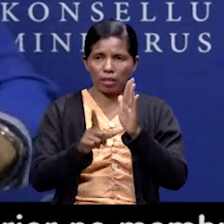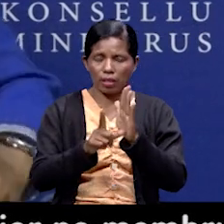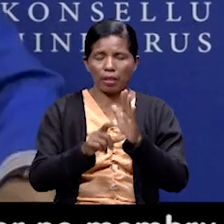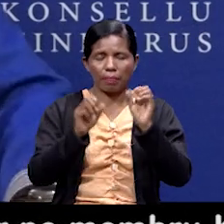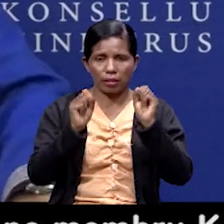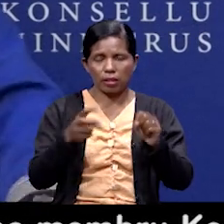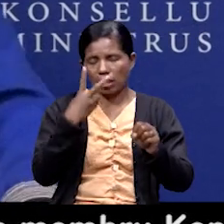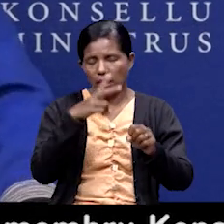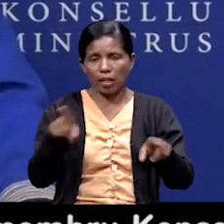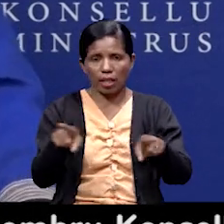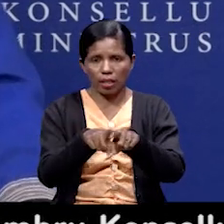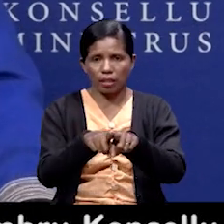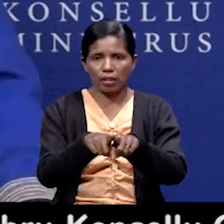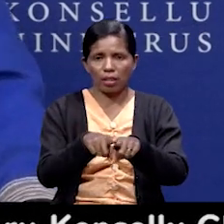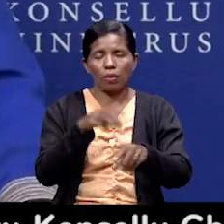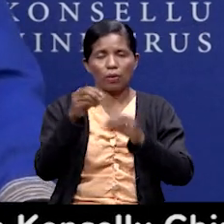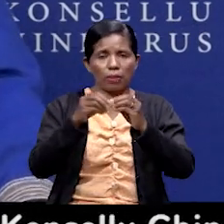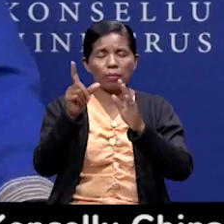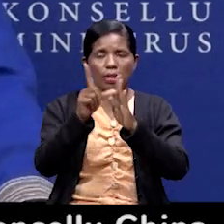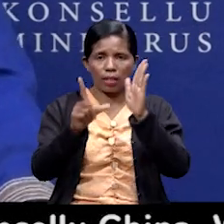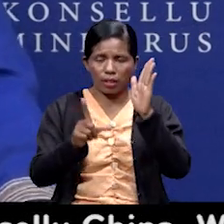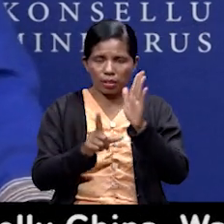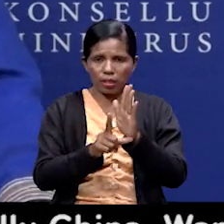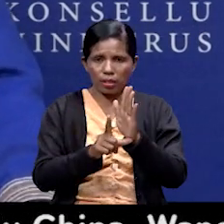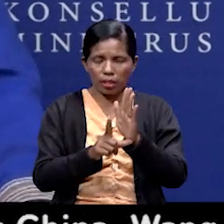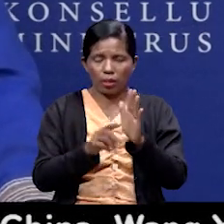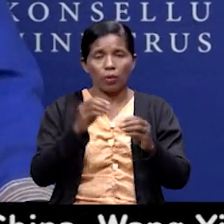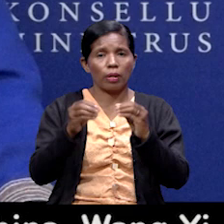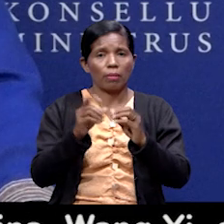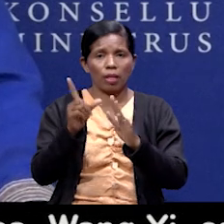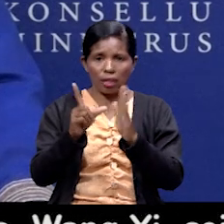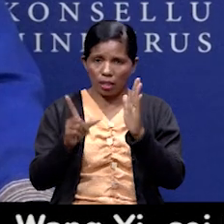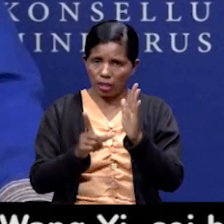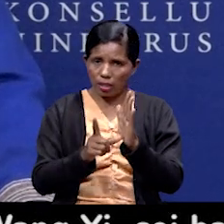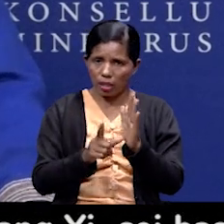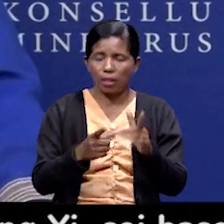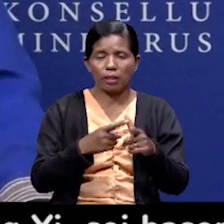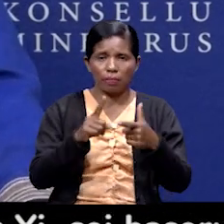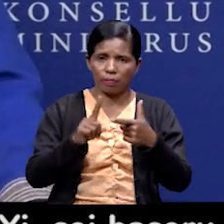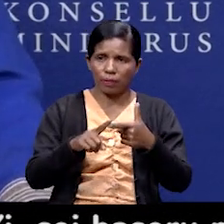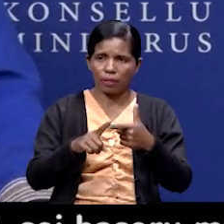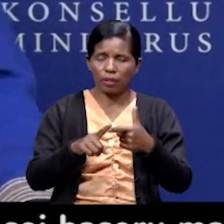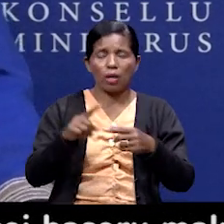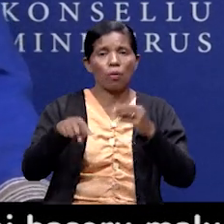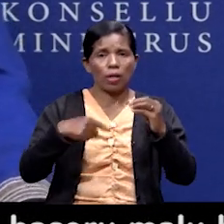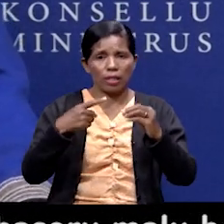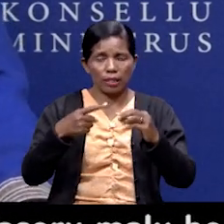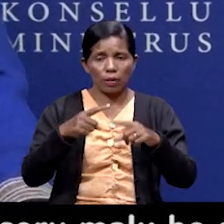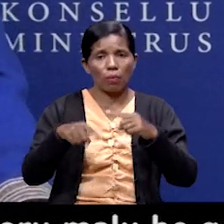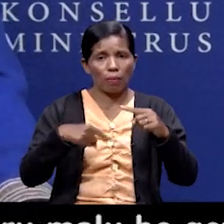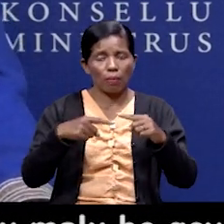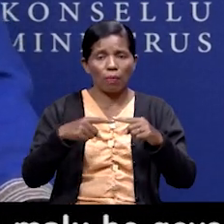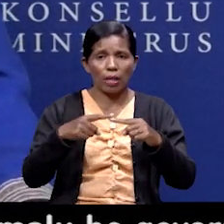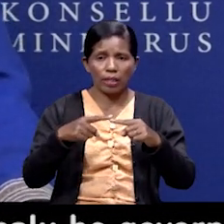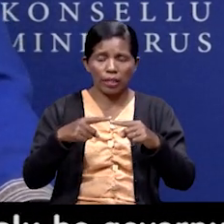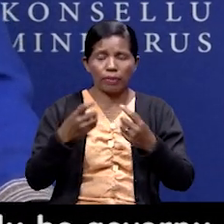ajustamento balum, com a balista anexo lei nenian. No depois de Dané, hoje finaliza ona, se